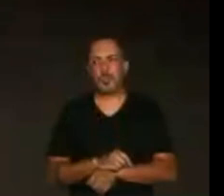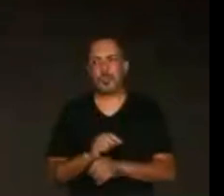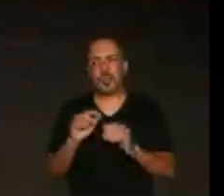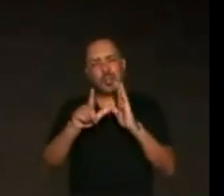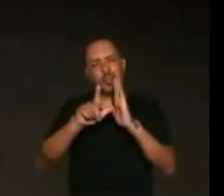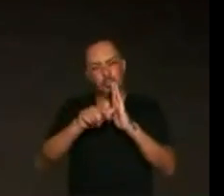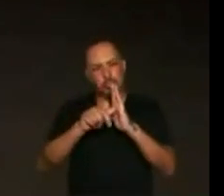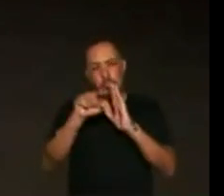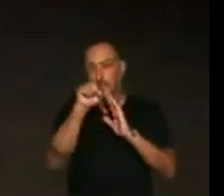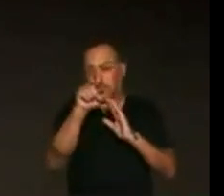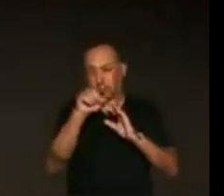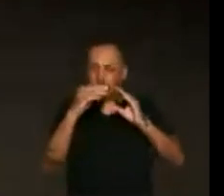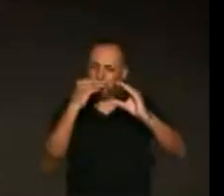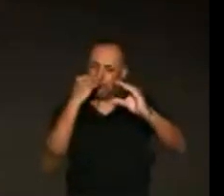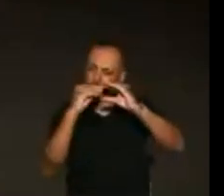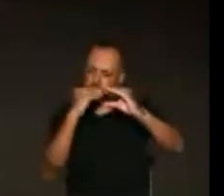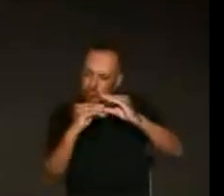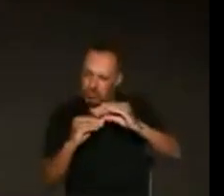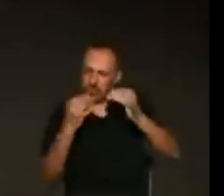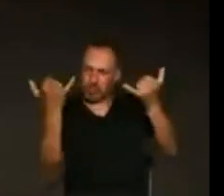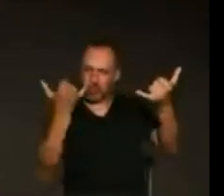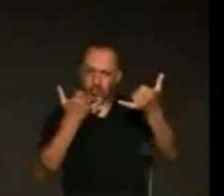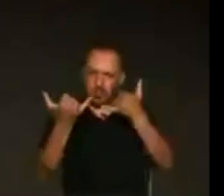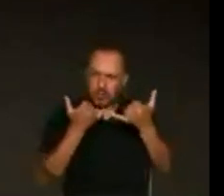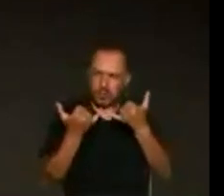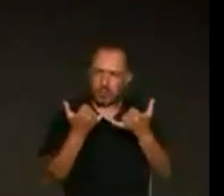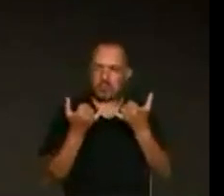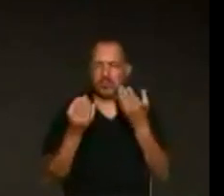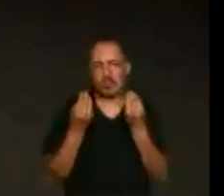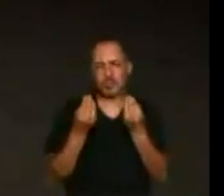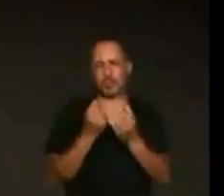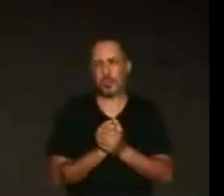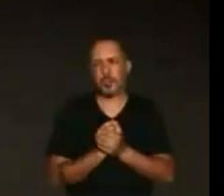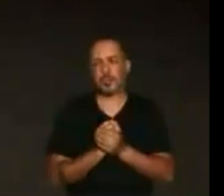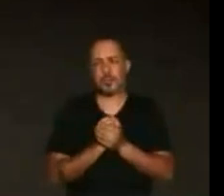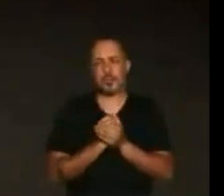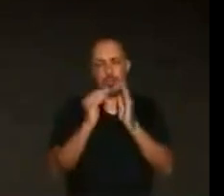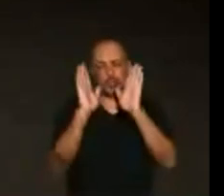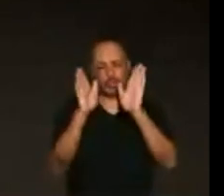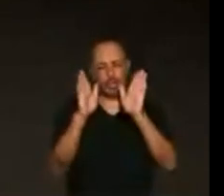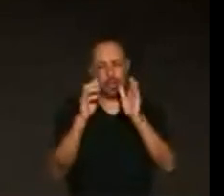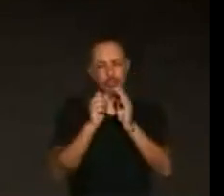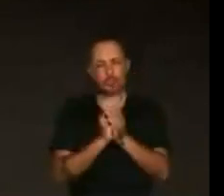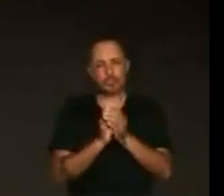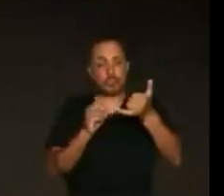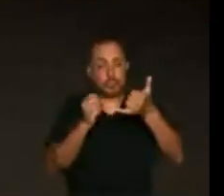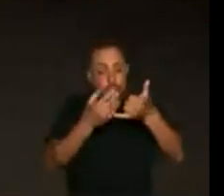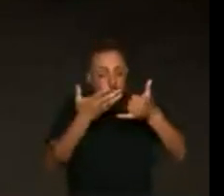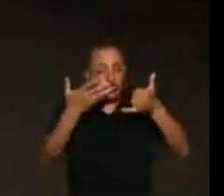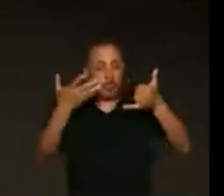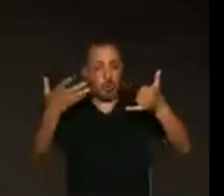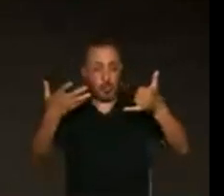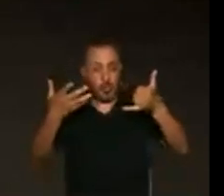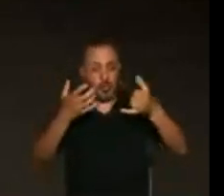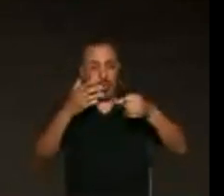você vai comentando aí aquelas informações que eu te pedi, hein? Estou com o chat aqui do ladinho, já vou abrir para poder falar com vocês.